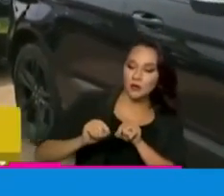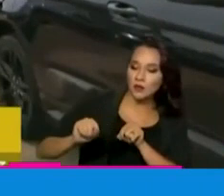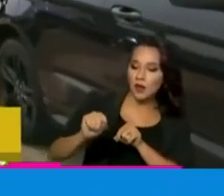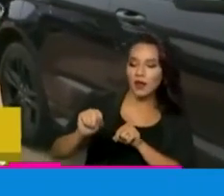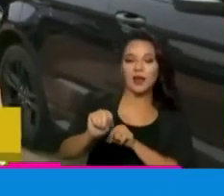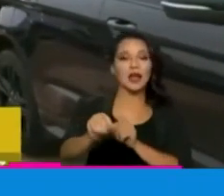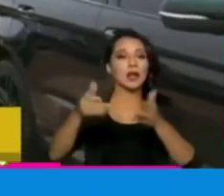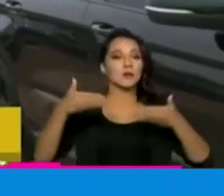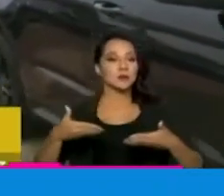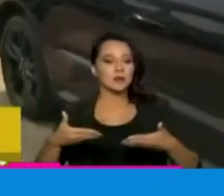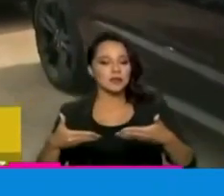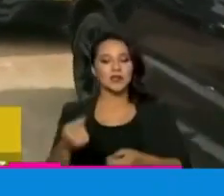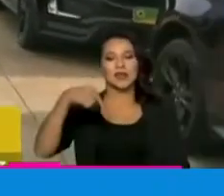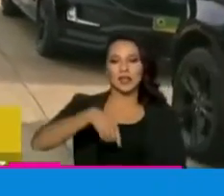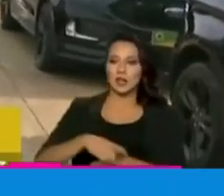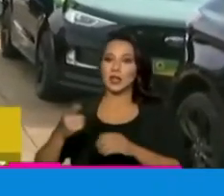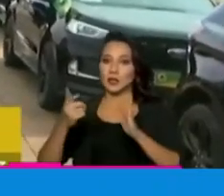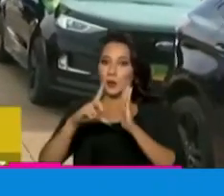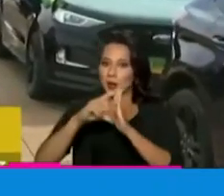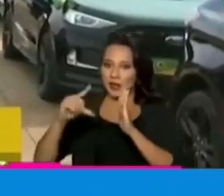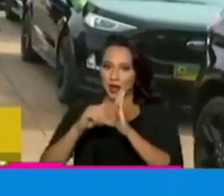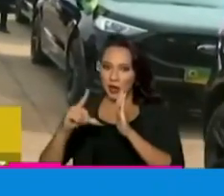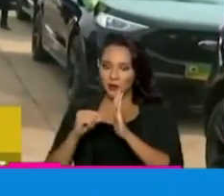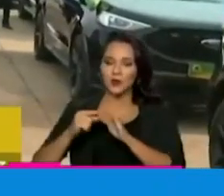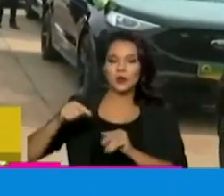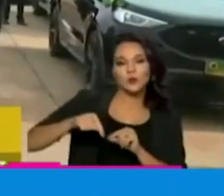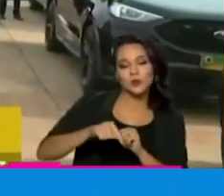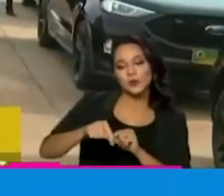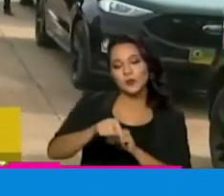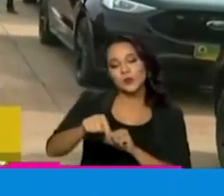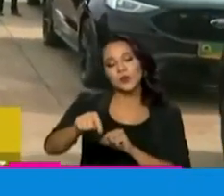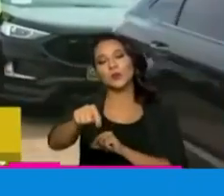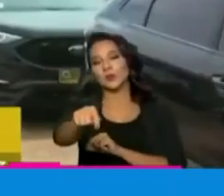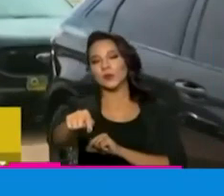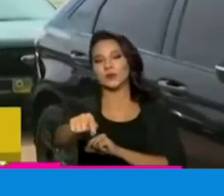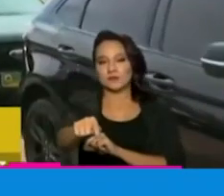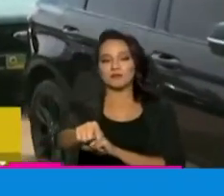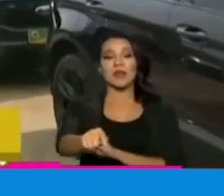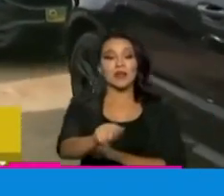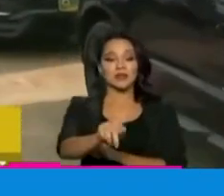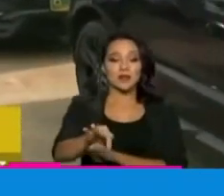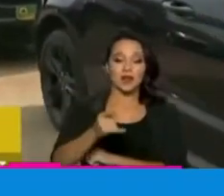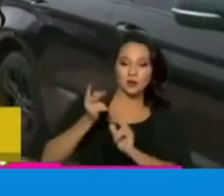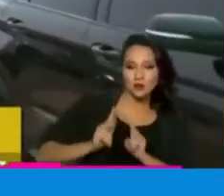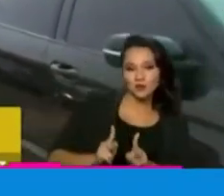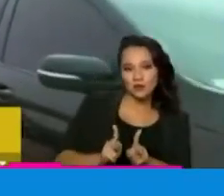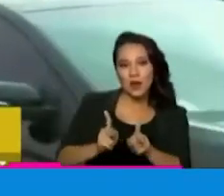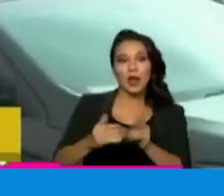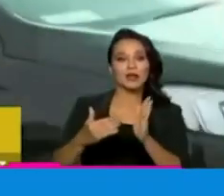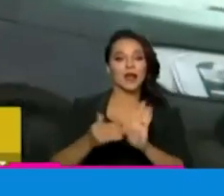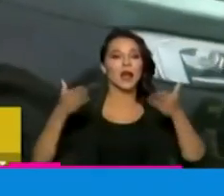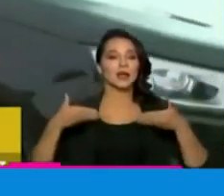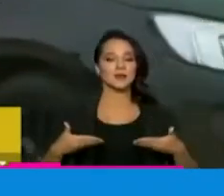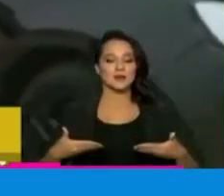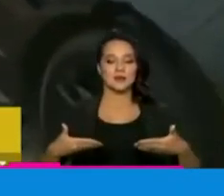dia 7, pô. Olha lá, olha lá. Sai do carro, pô. É, não vai, então fica aí. Então bom, agora aí eu vou lá com o velho da van. E ele com a faixa. Ele